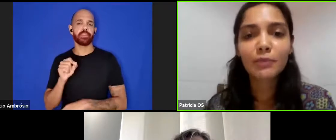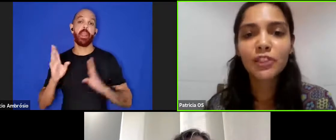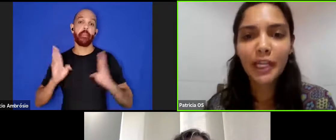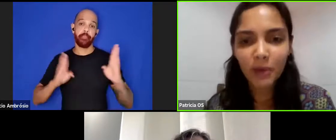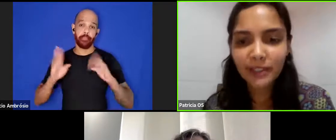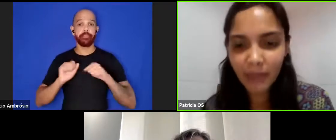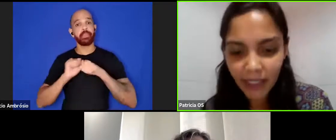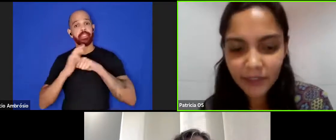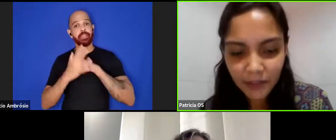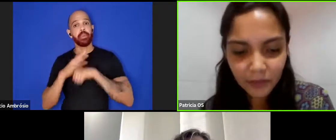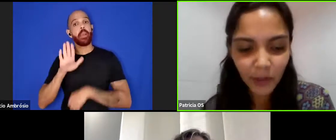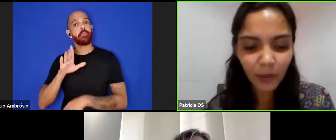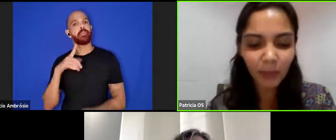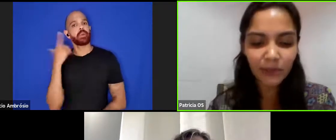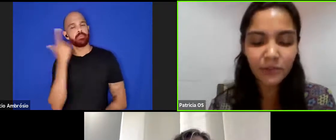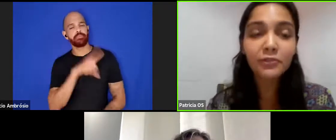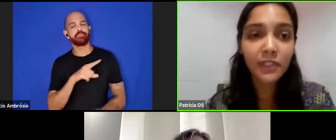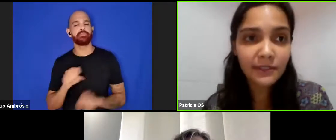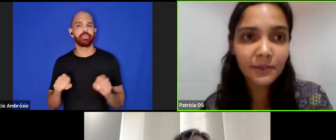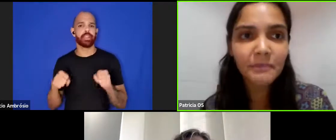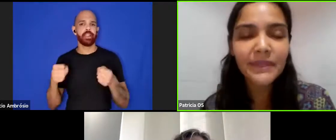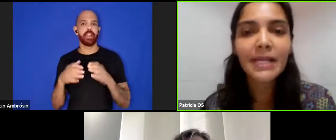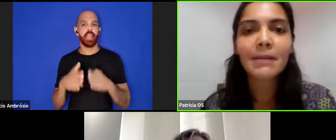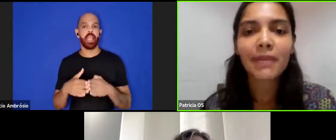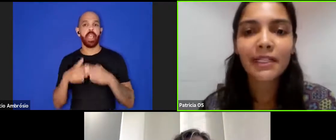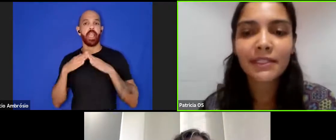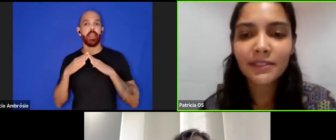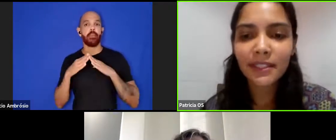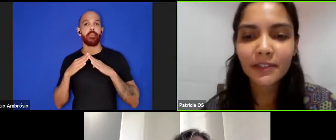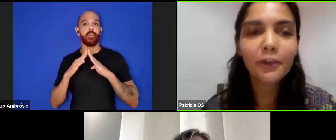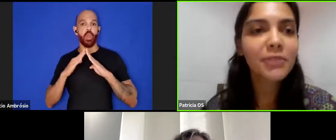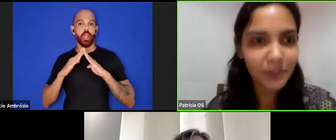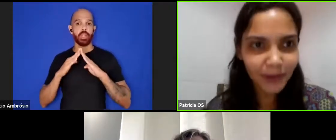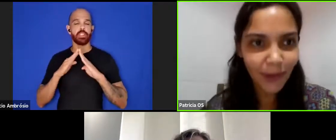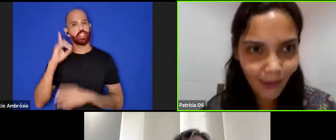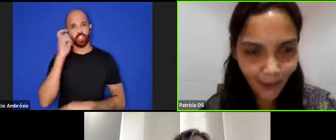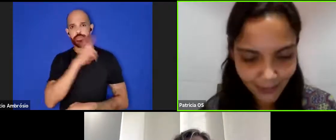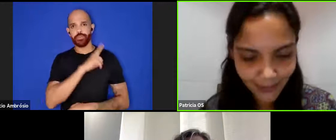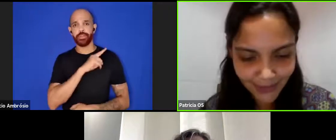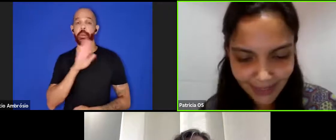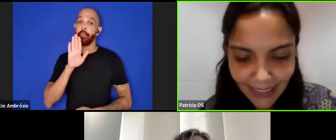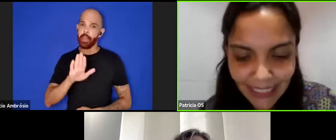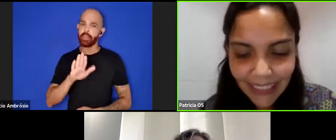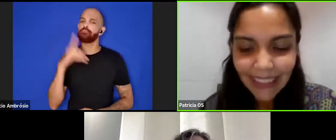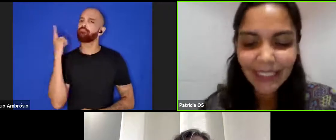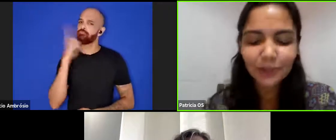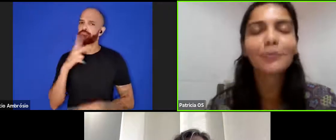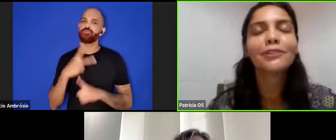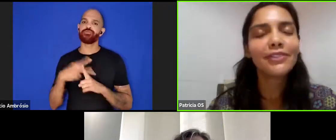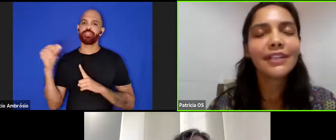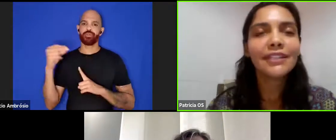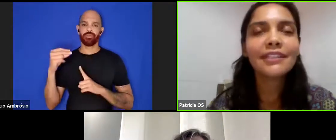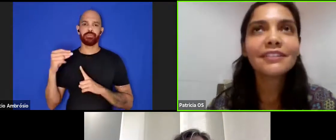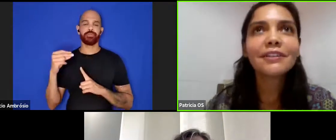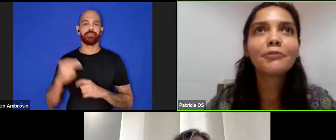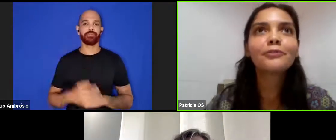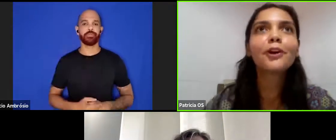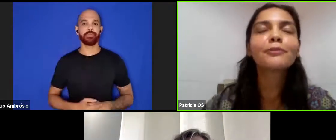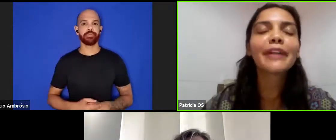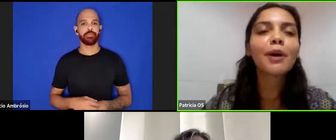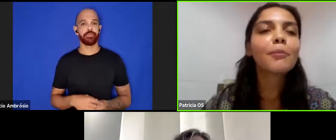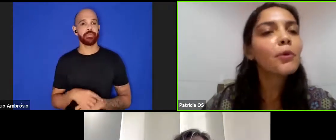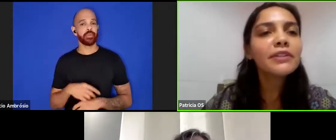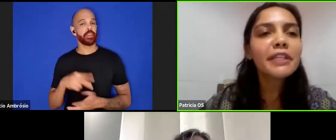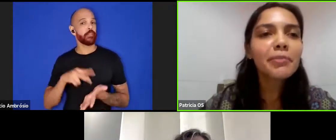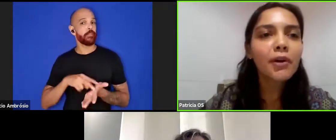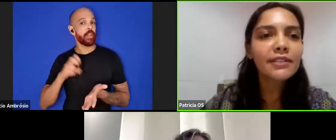Nós defendemos remotamente, foi um momento difícil, mas fomos vitoriosos, né? E eu estou muito feliz,